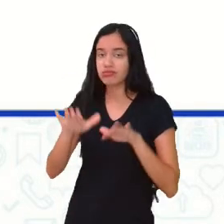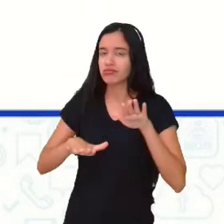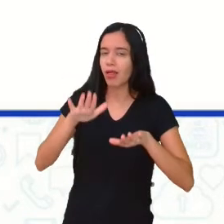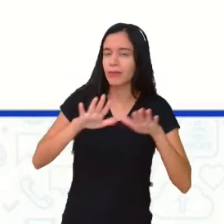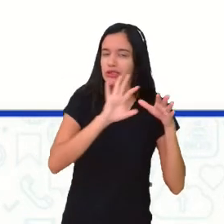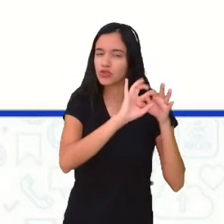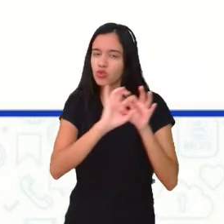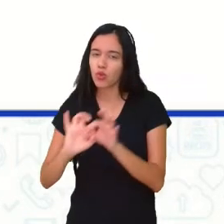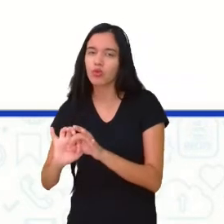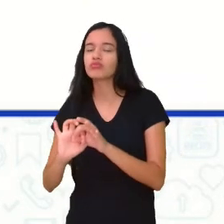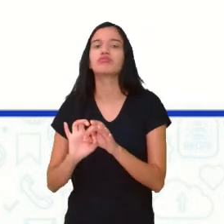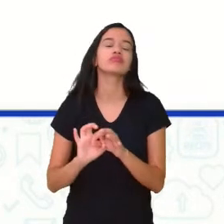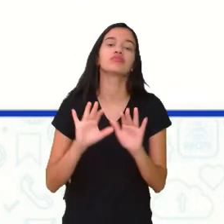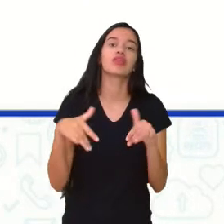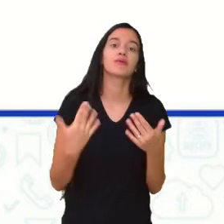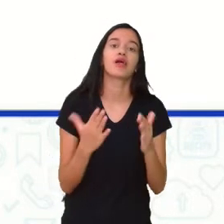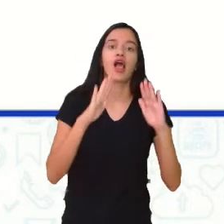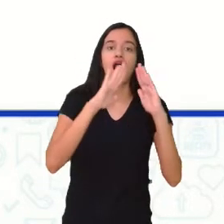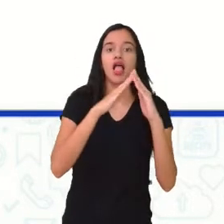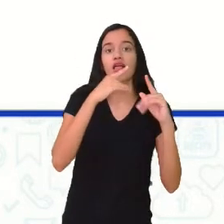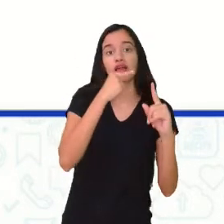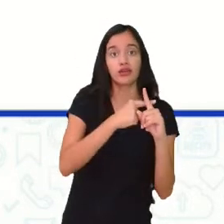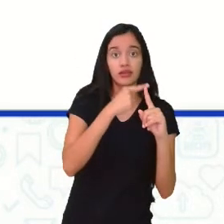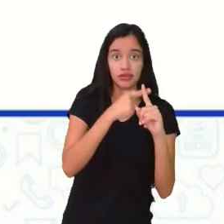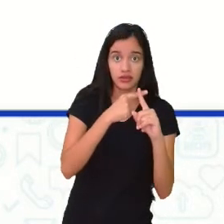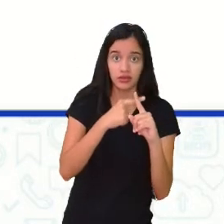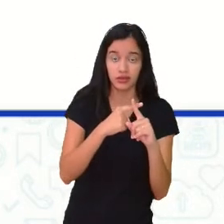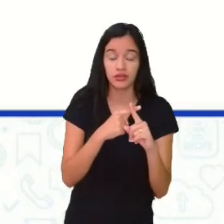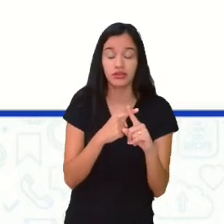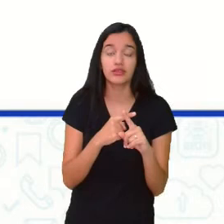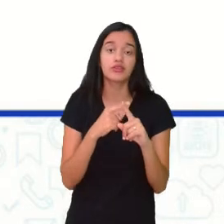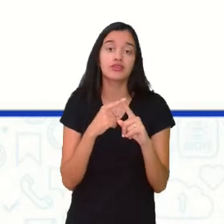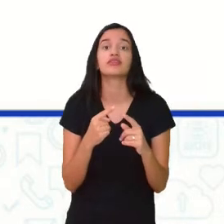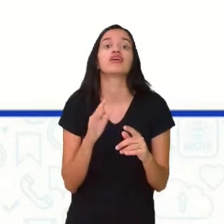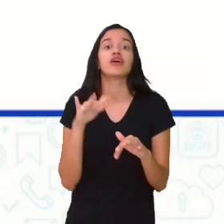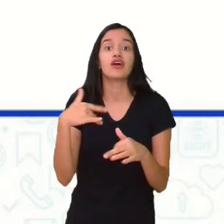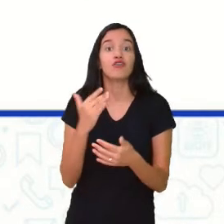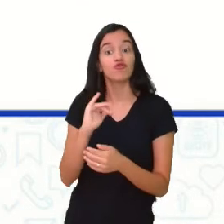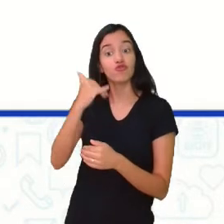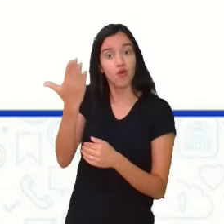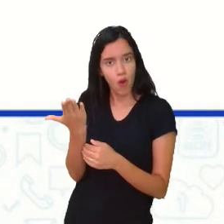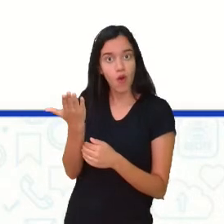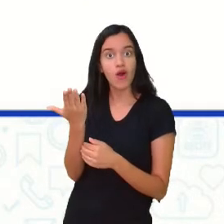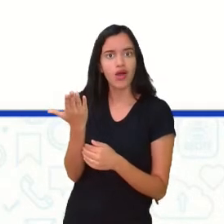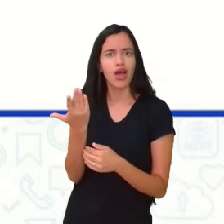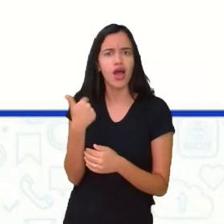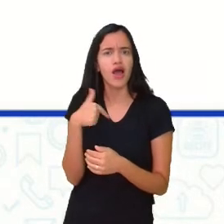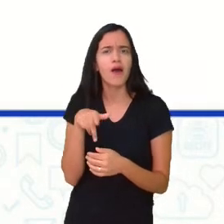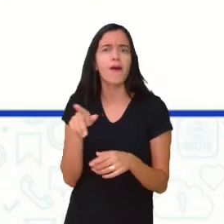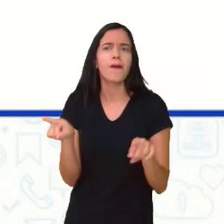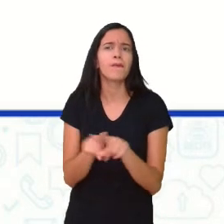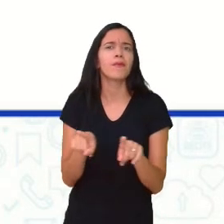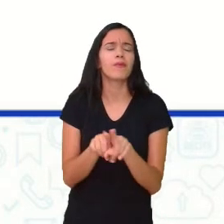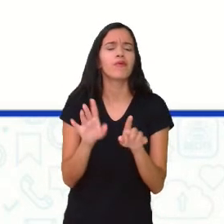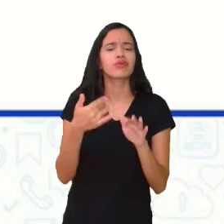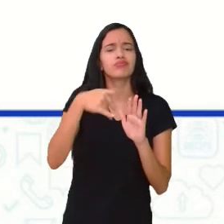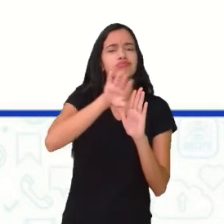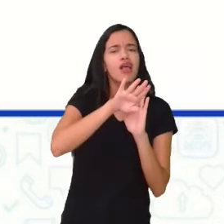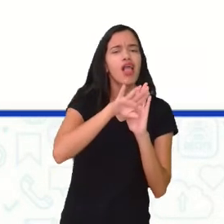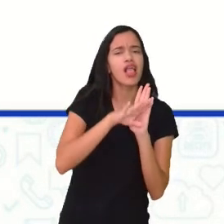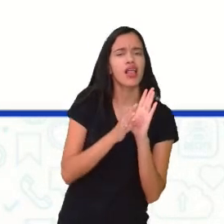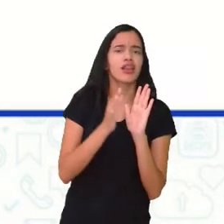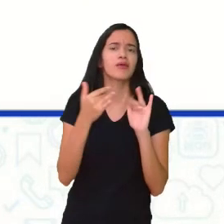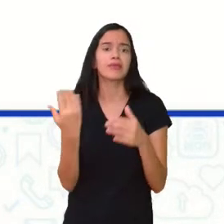disso, essa foi uma das razões da igreja ter colocado, né, o teatro para fora, porque ele começou a entrar elementos da farsa dentro do